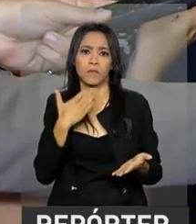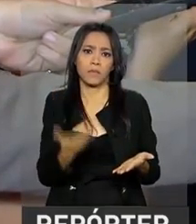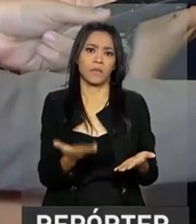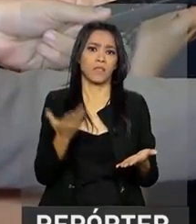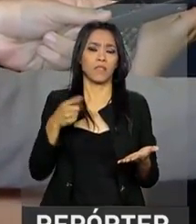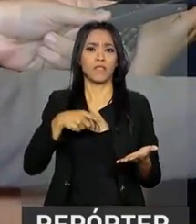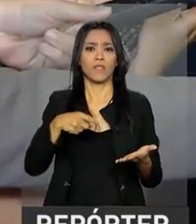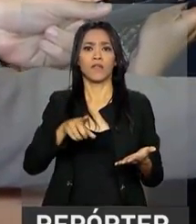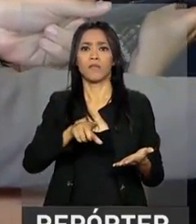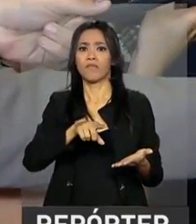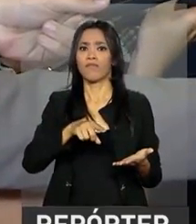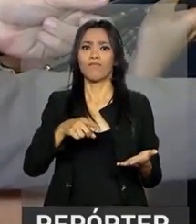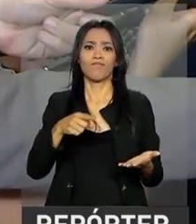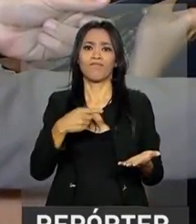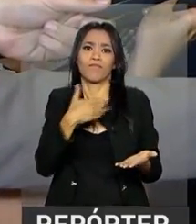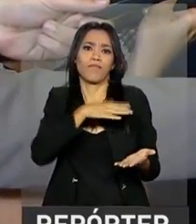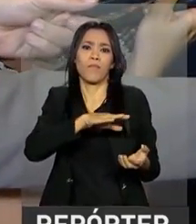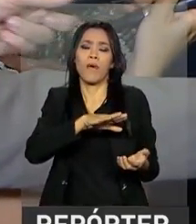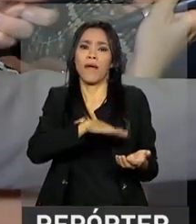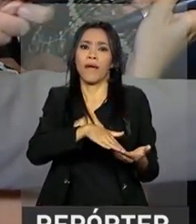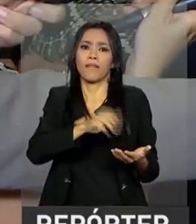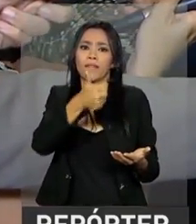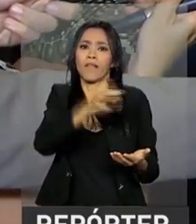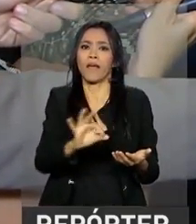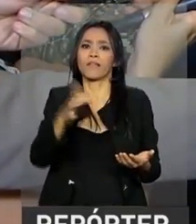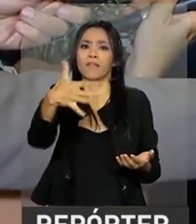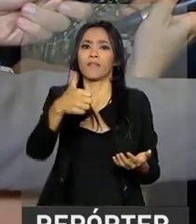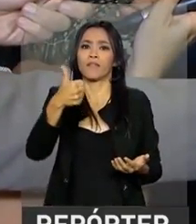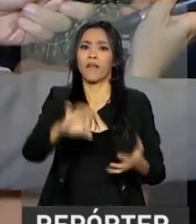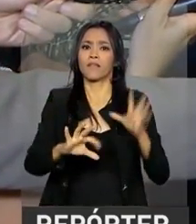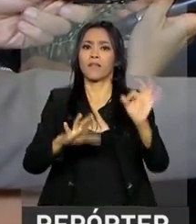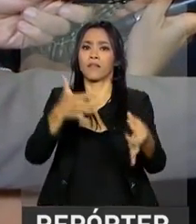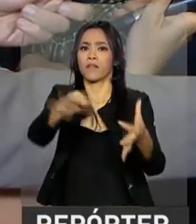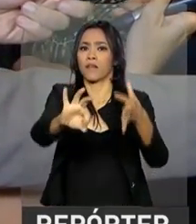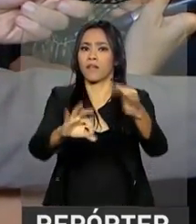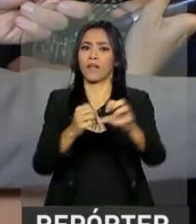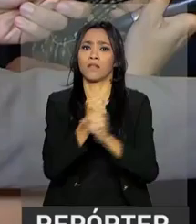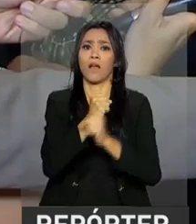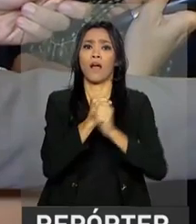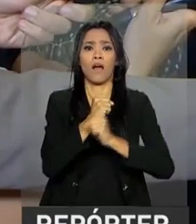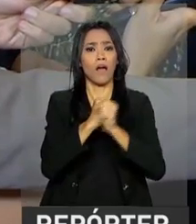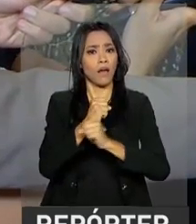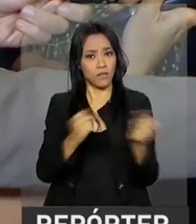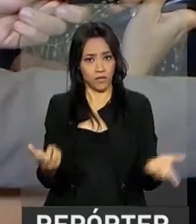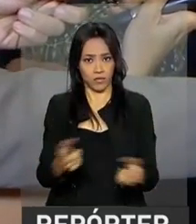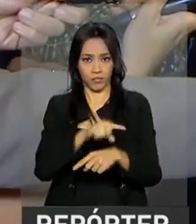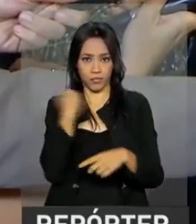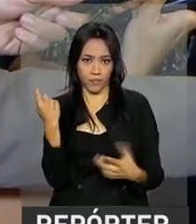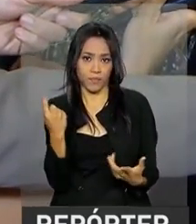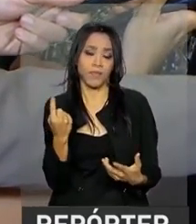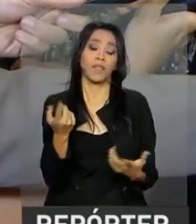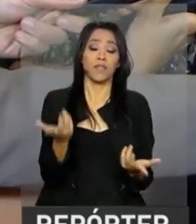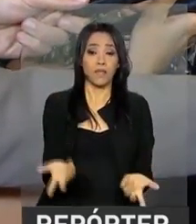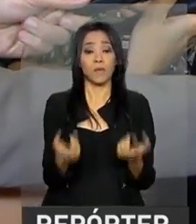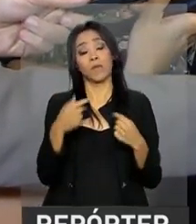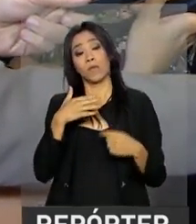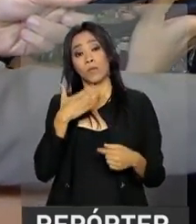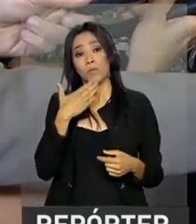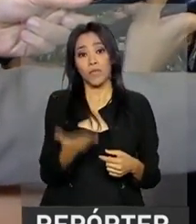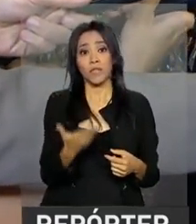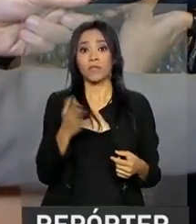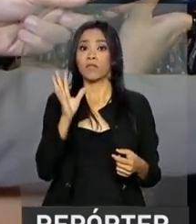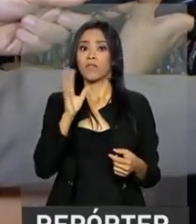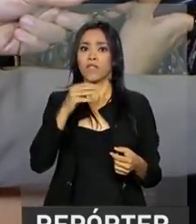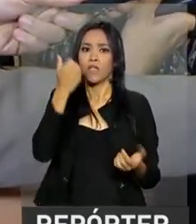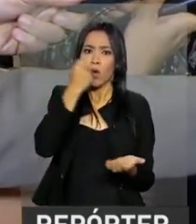rádio vence de 10 em 10 anos se pedia a a a a a a renovação da concessão oess de renova